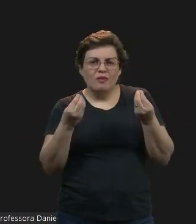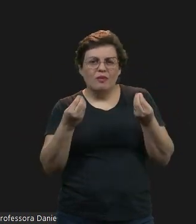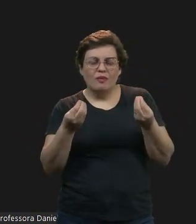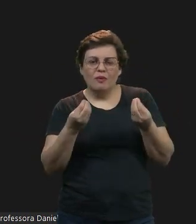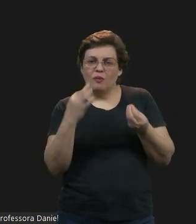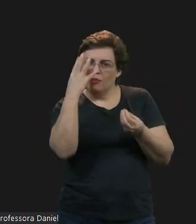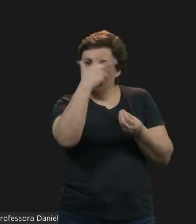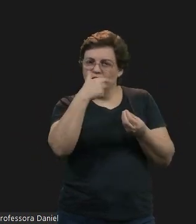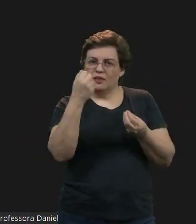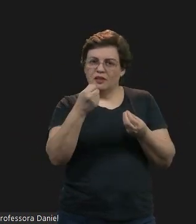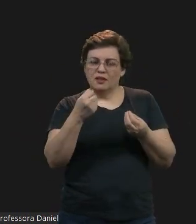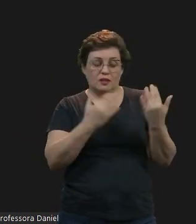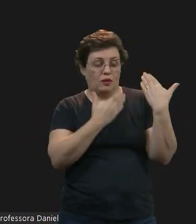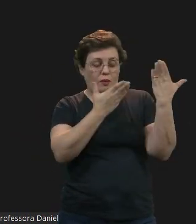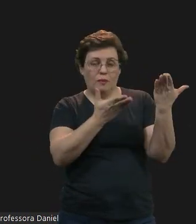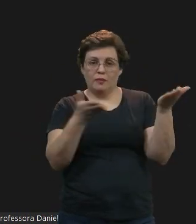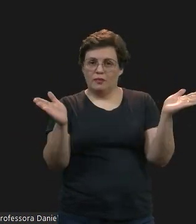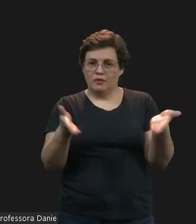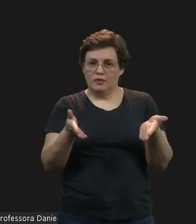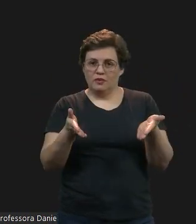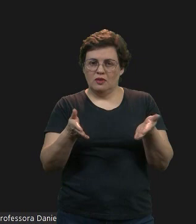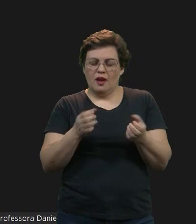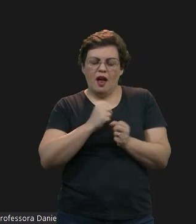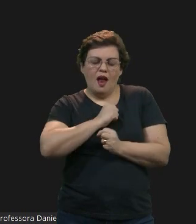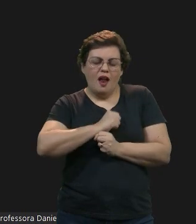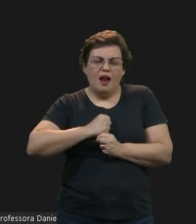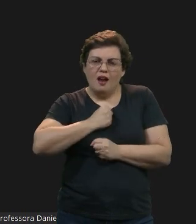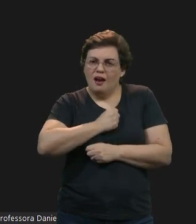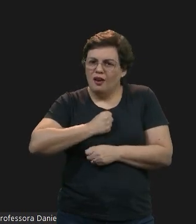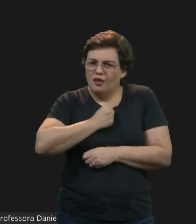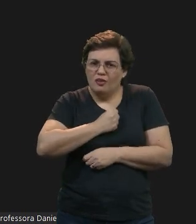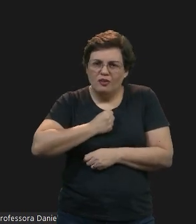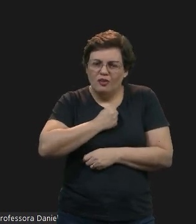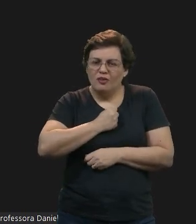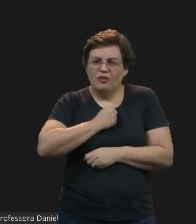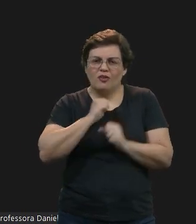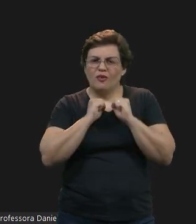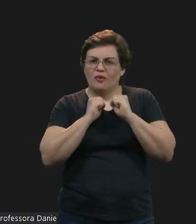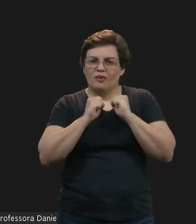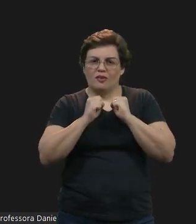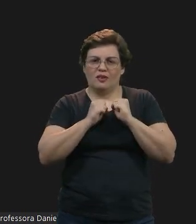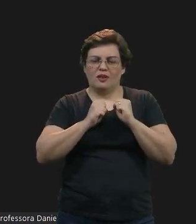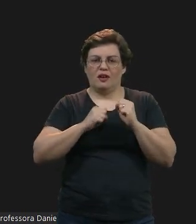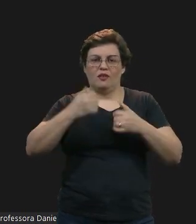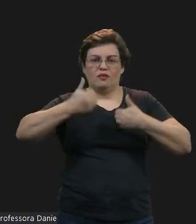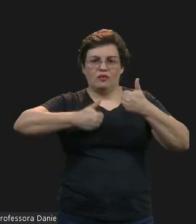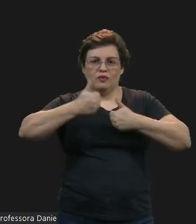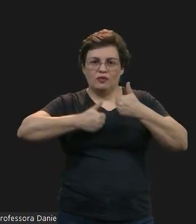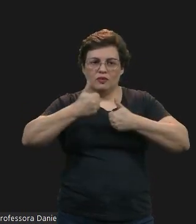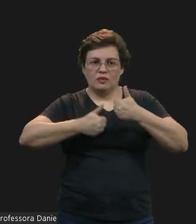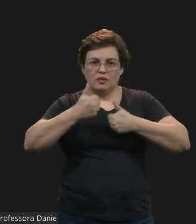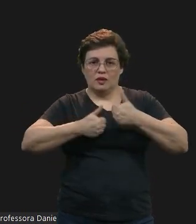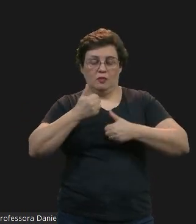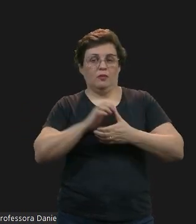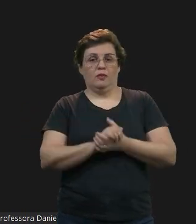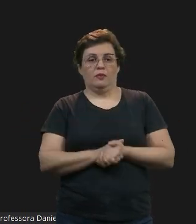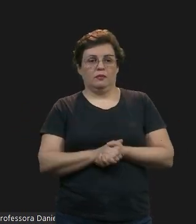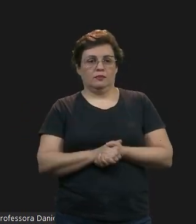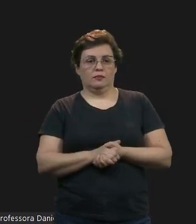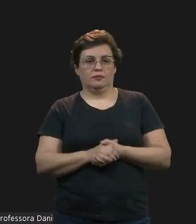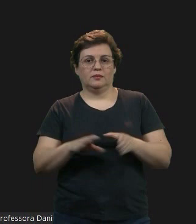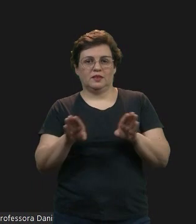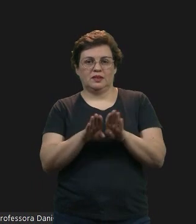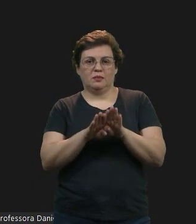se apaixonou pelo futebol, dividia a paixão pelas palavras com um grande time da capital,